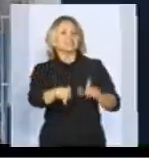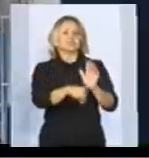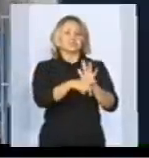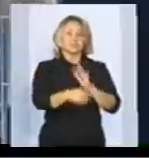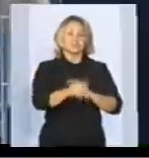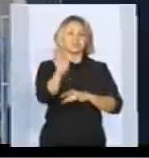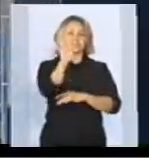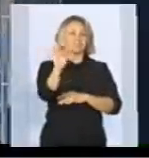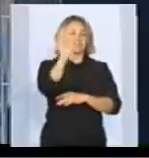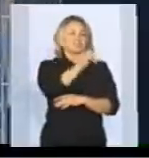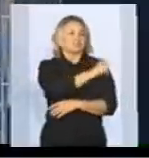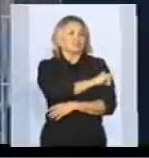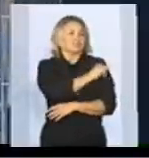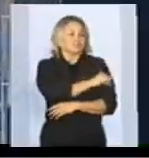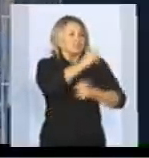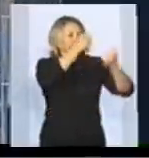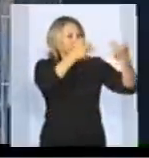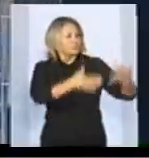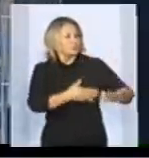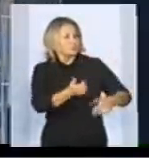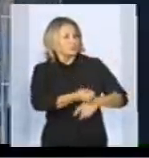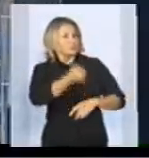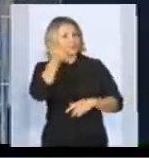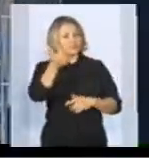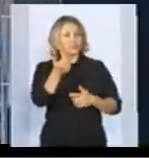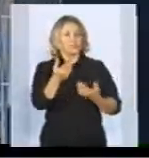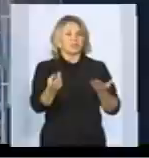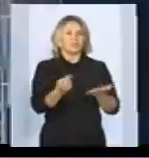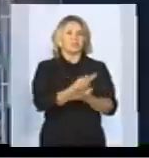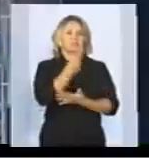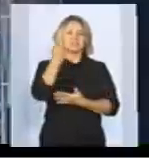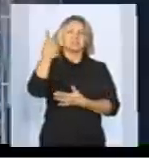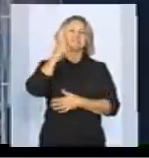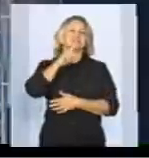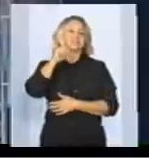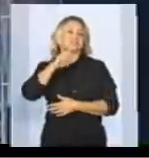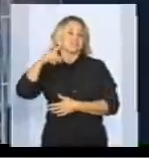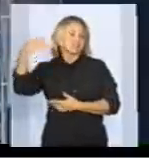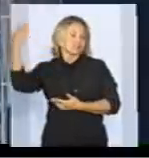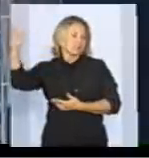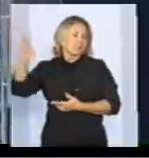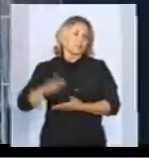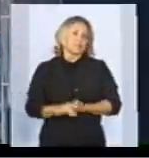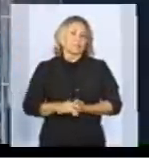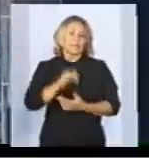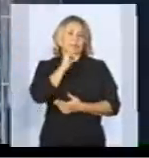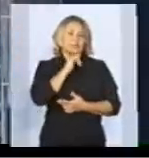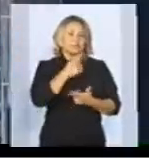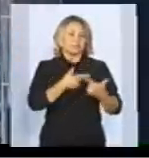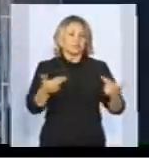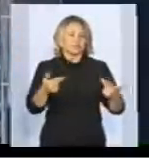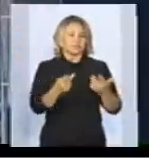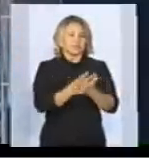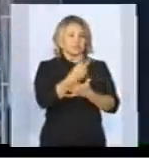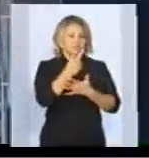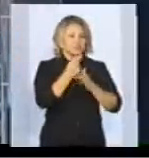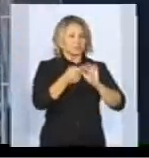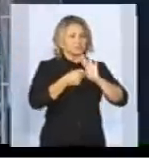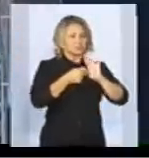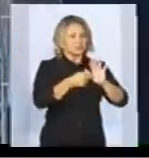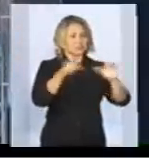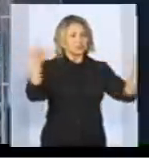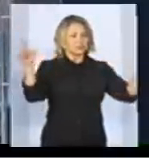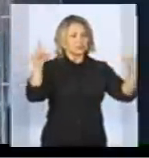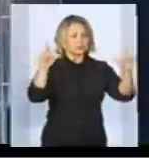Janeiro faz uma breve radiografia do predomínio audiovisual norte-americano ele diz que a prevalência das lógicas comerciais manifesta-se no